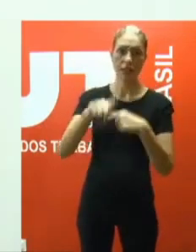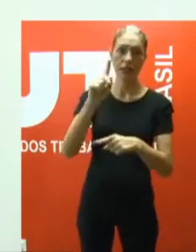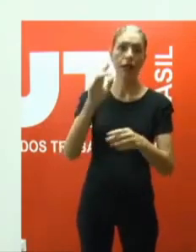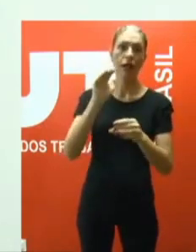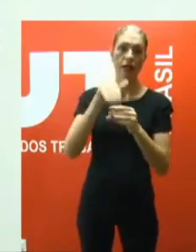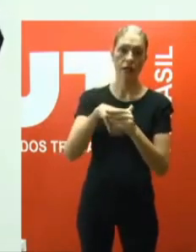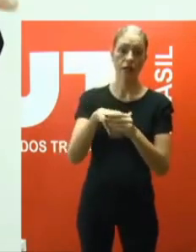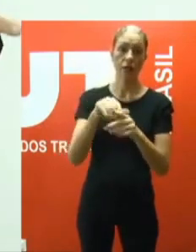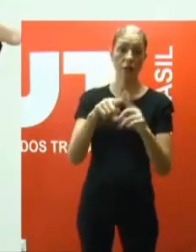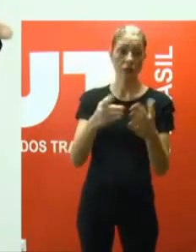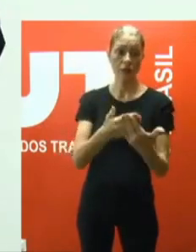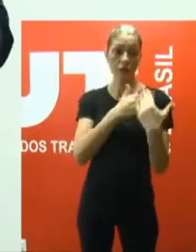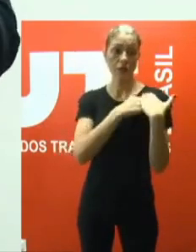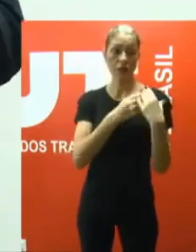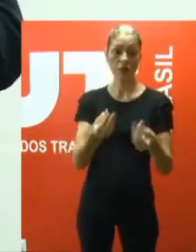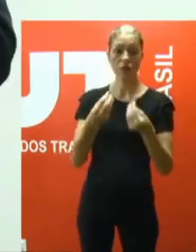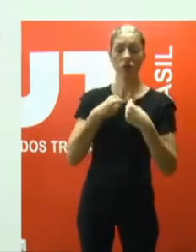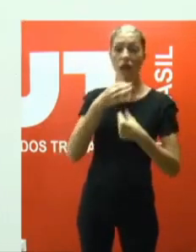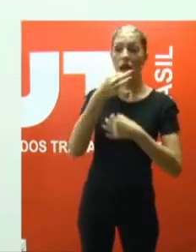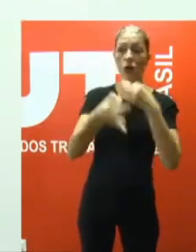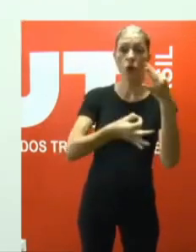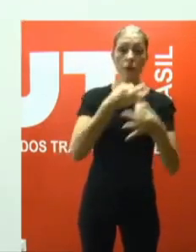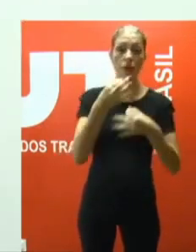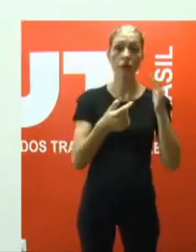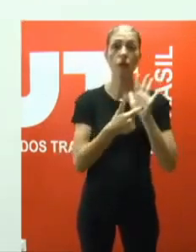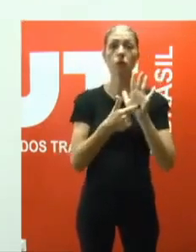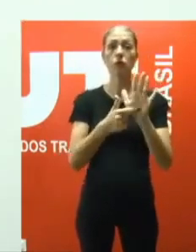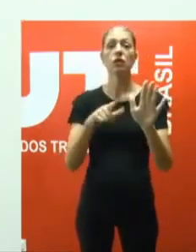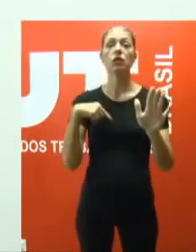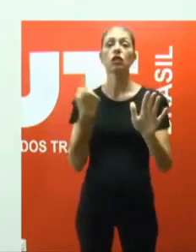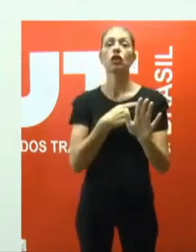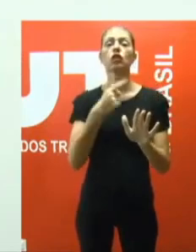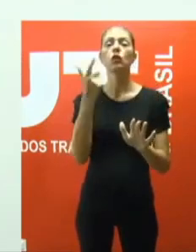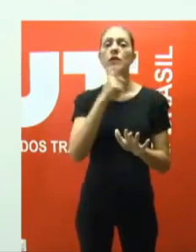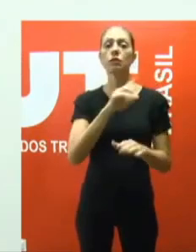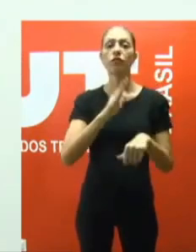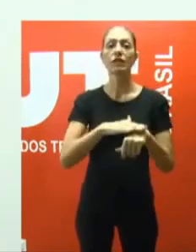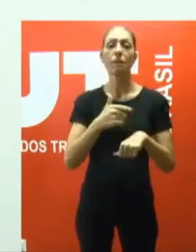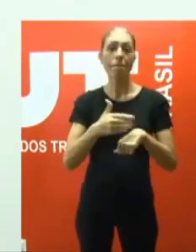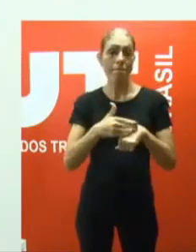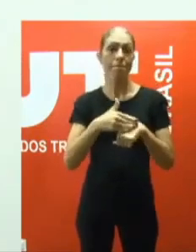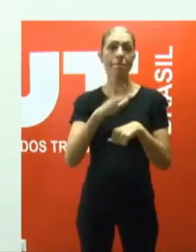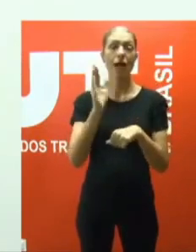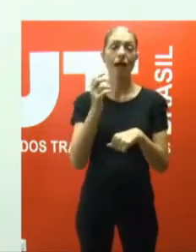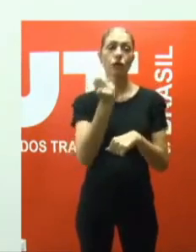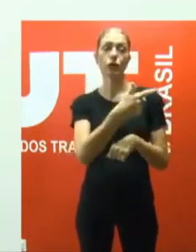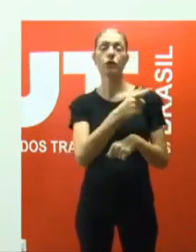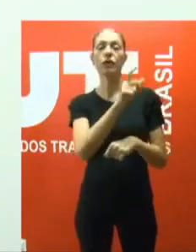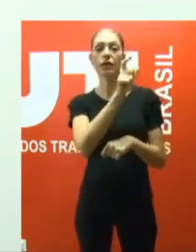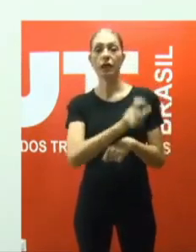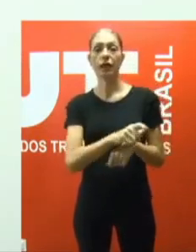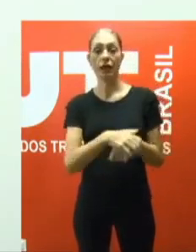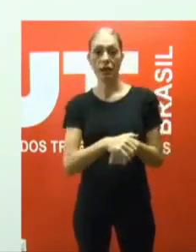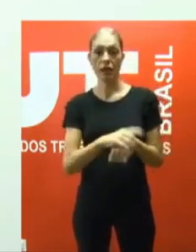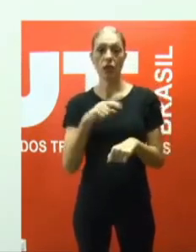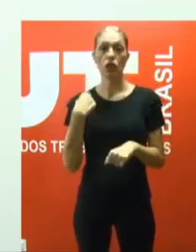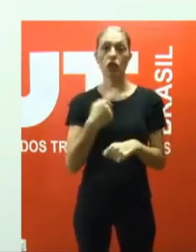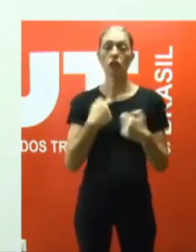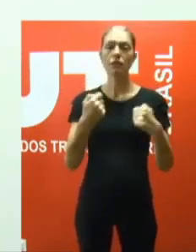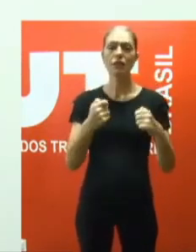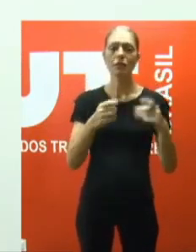dar argumento para mostrar que a gente pode fazer mais do que eles. E aí a gente tem que definir o que, que a gente vai